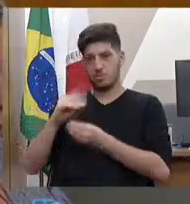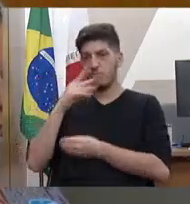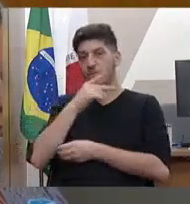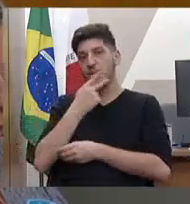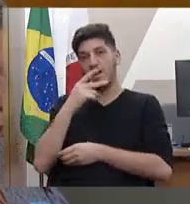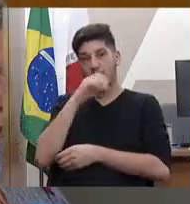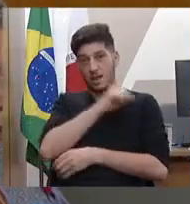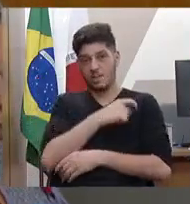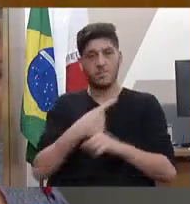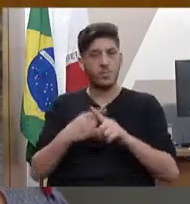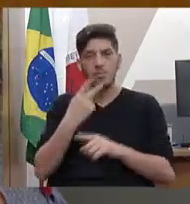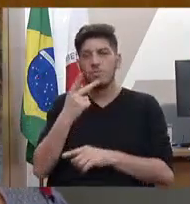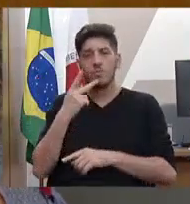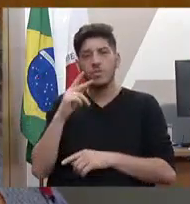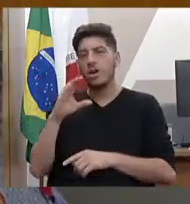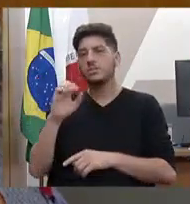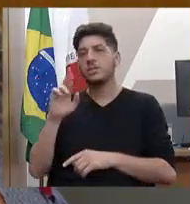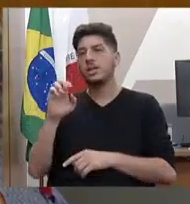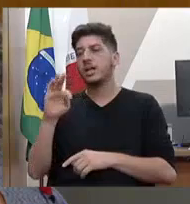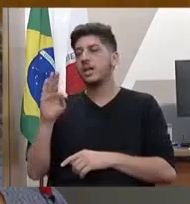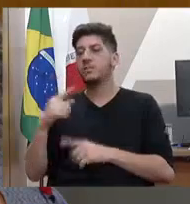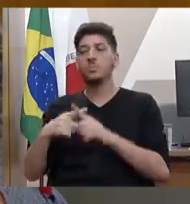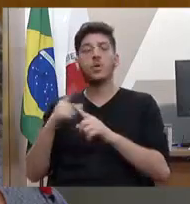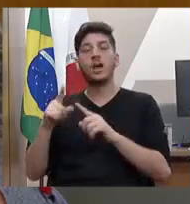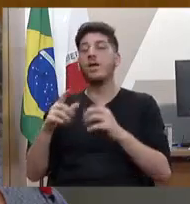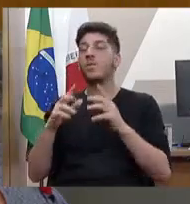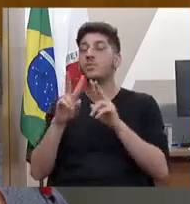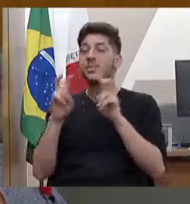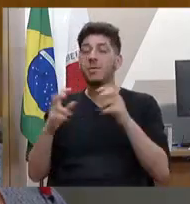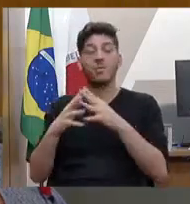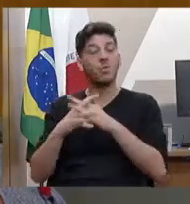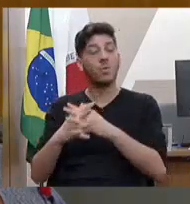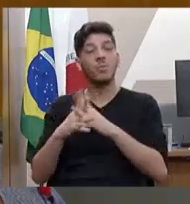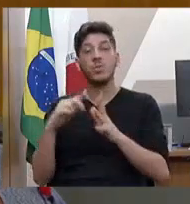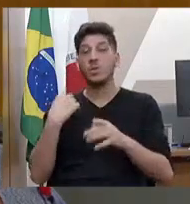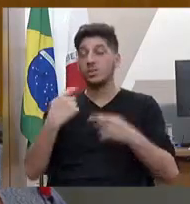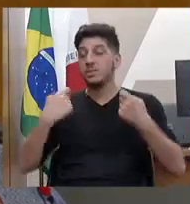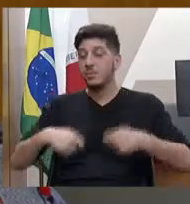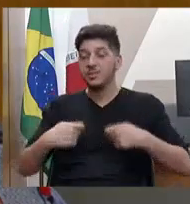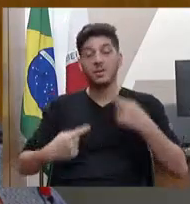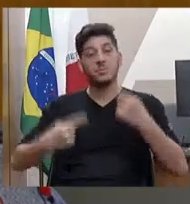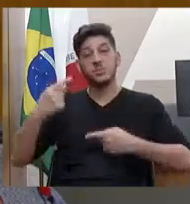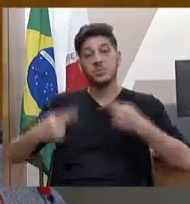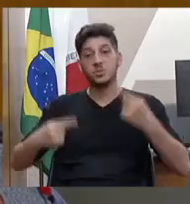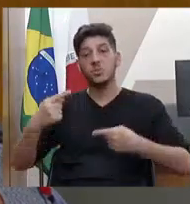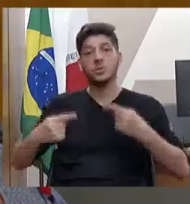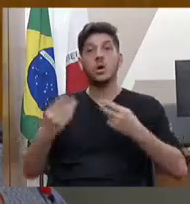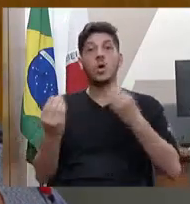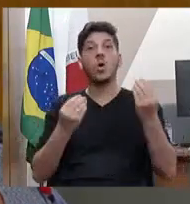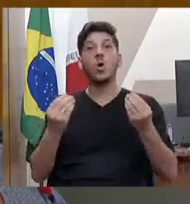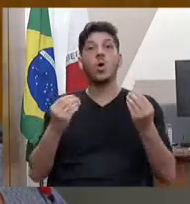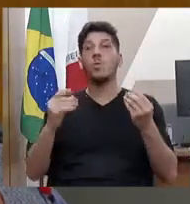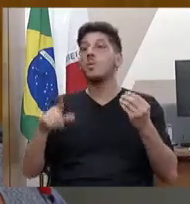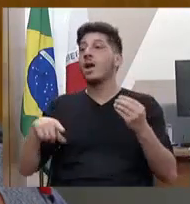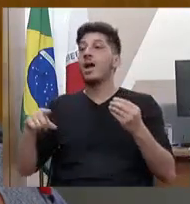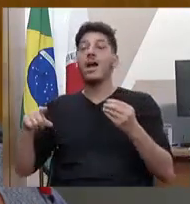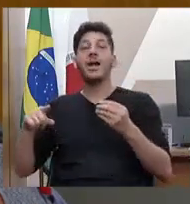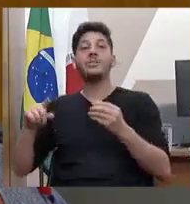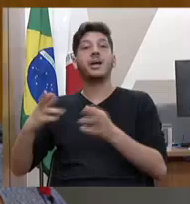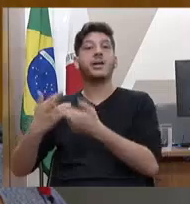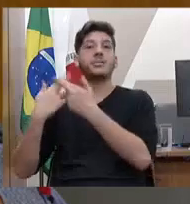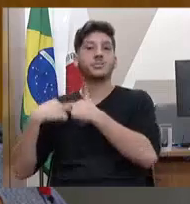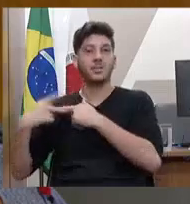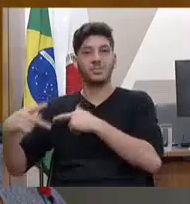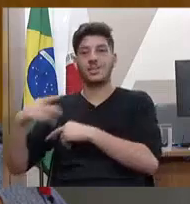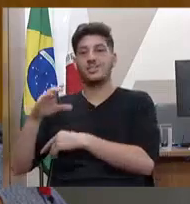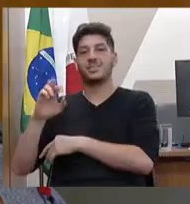porque que eu tô falando sério porque um assunto muito complicado nós precisamos discutir a abrangência do seresta no estado de